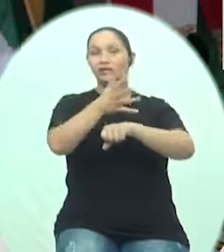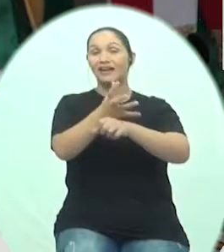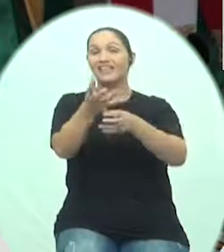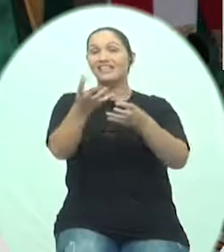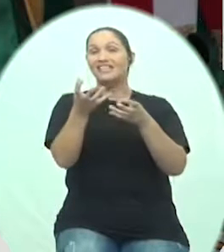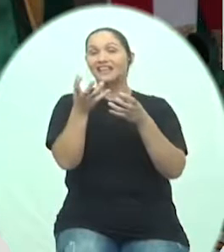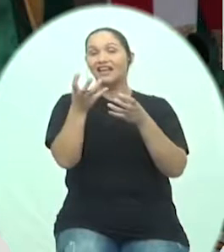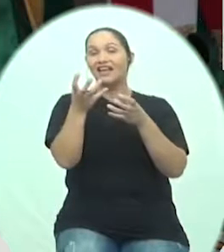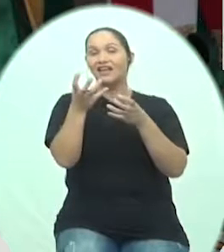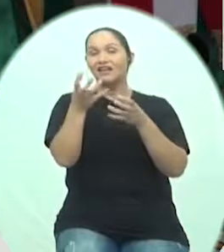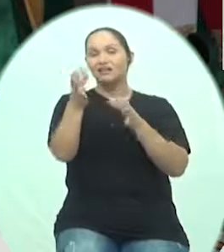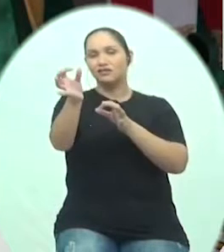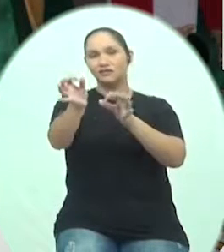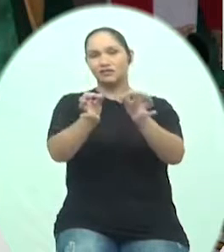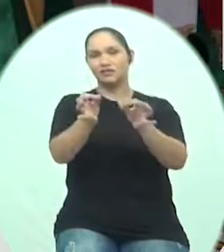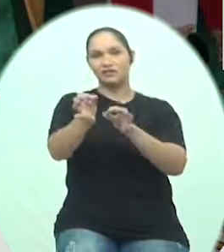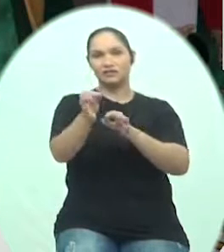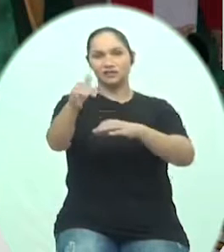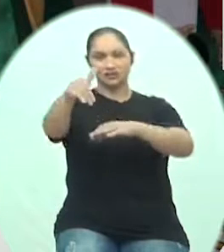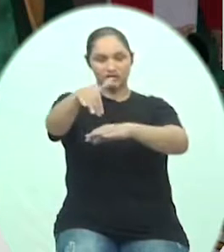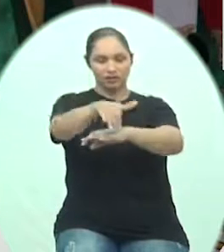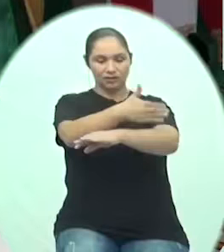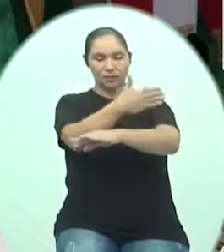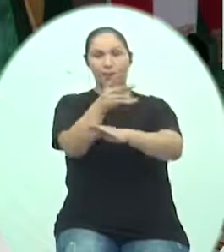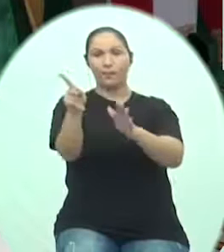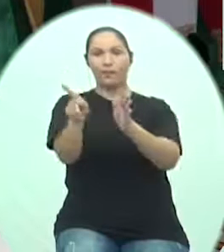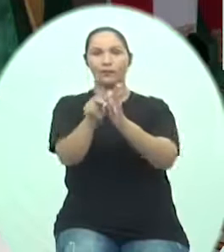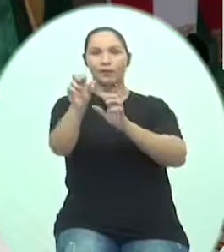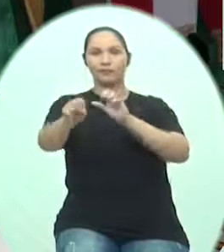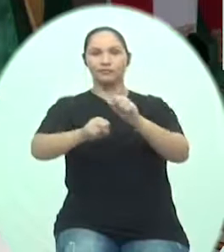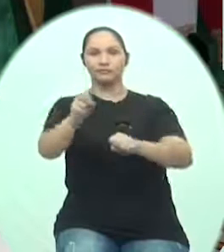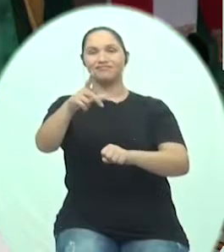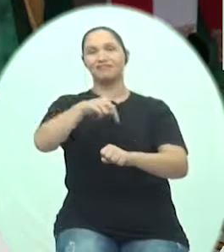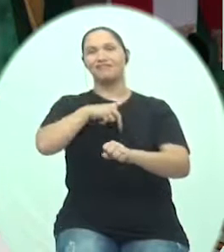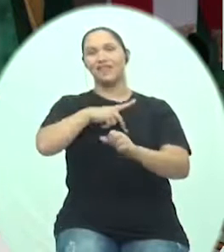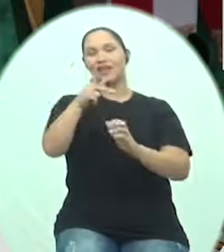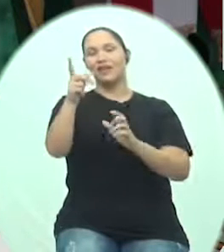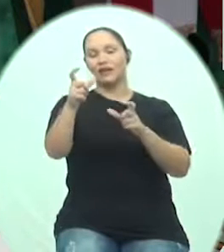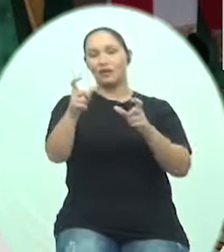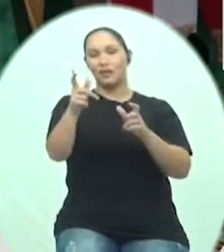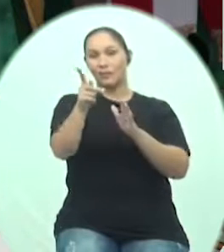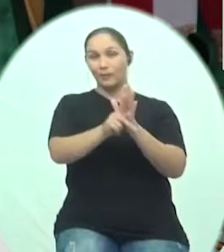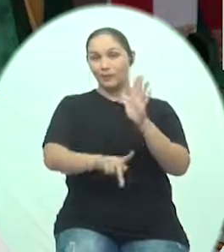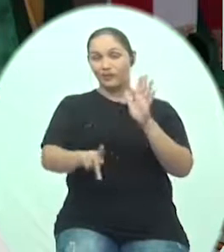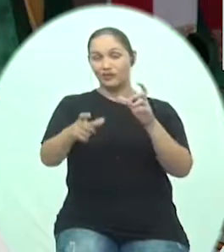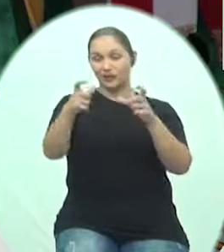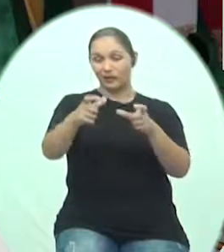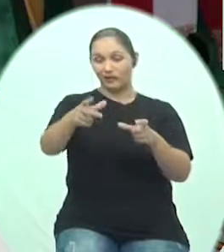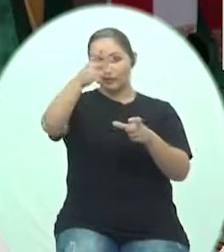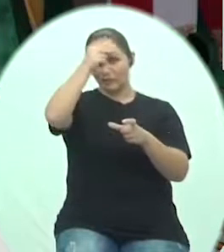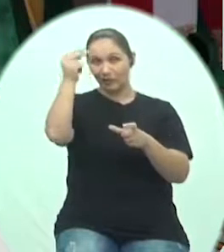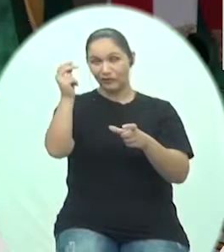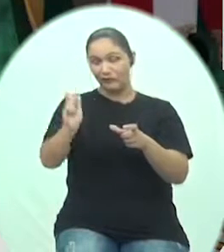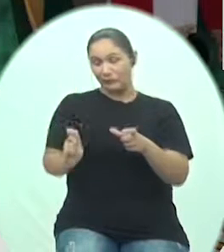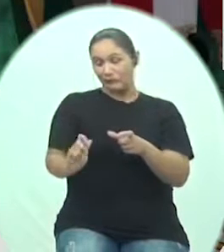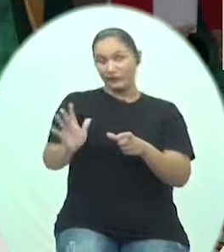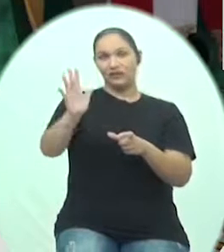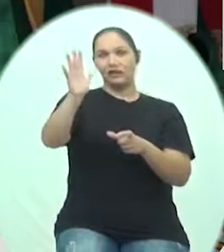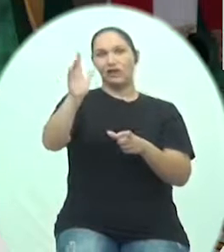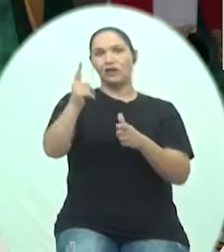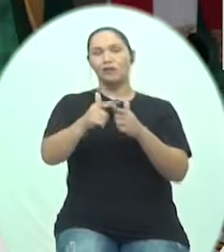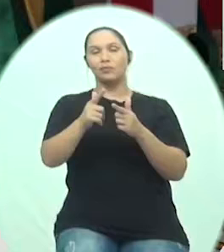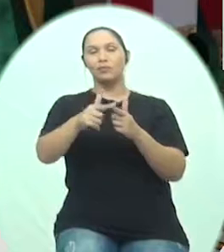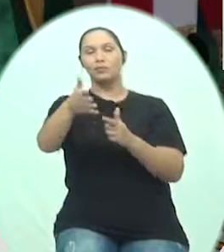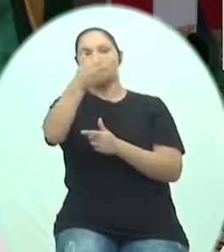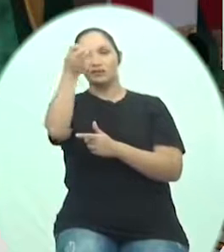eh tem o projeto na prefeitura muito caro complexo e esse projeto ele esquece o